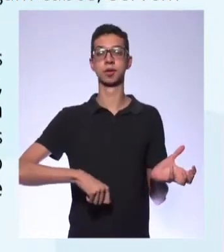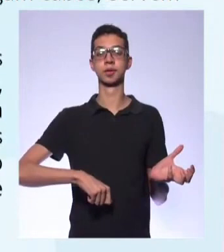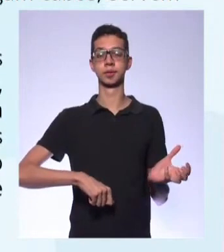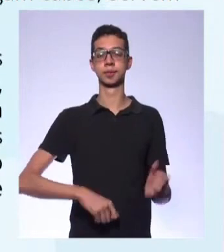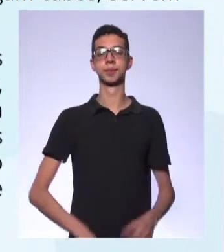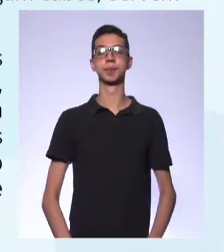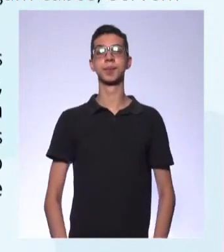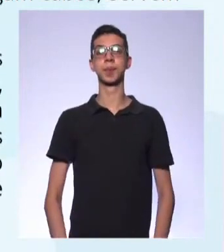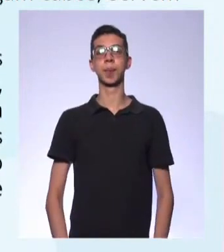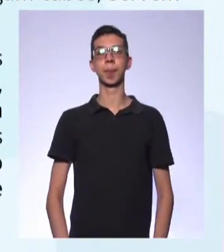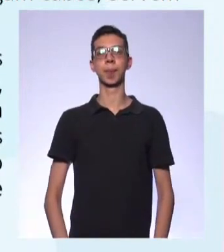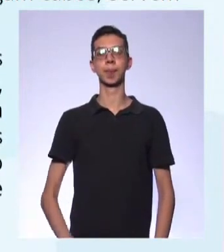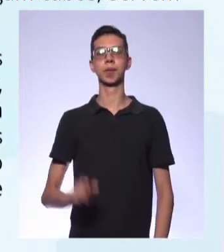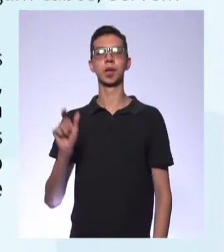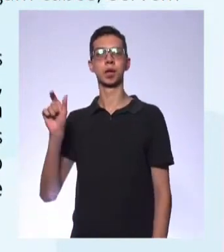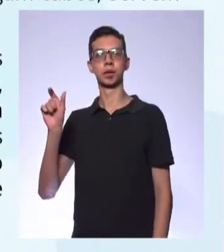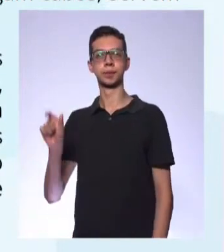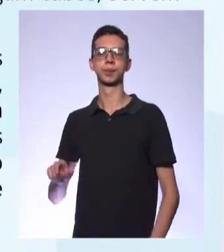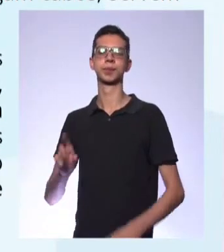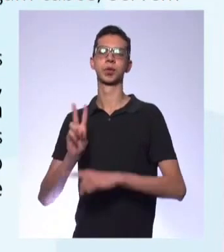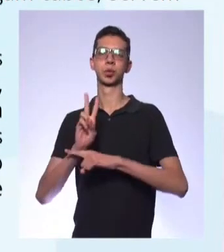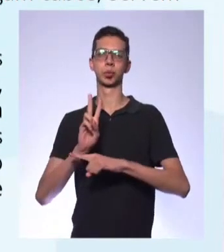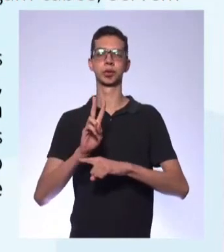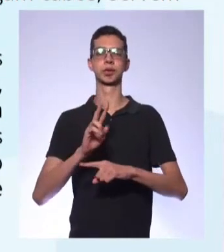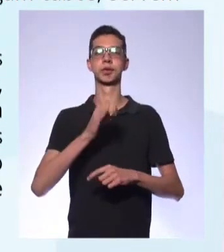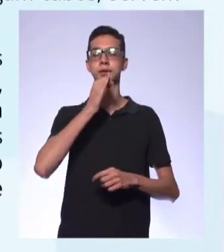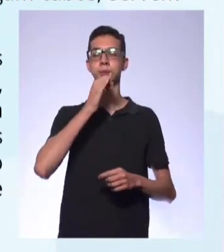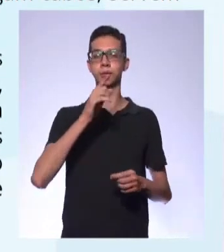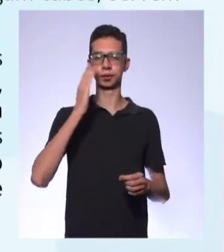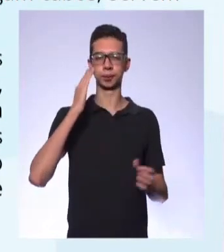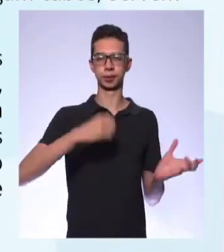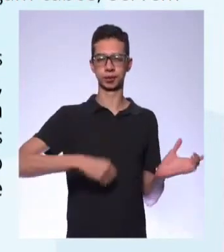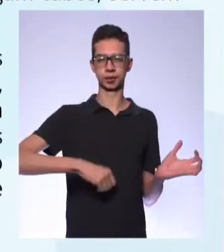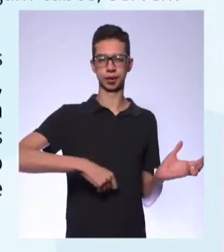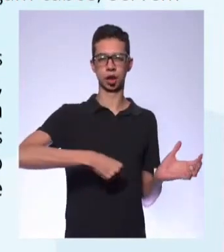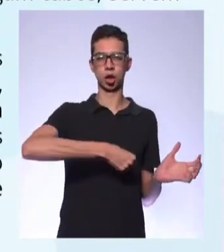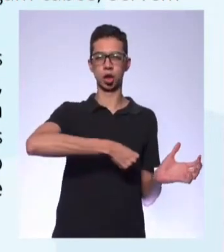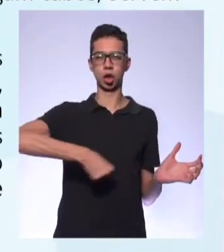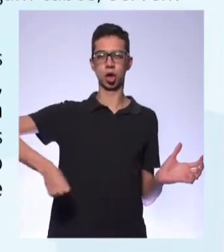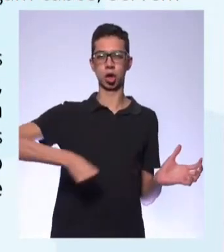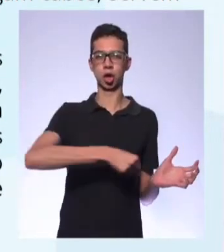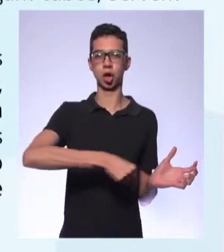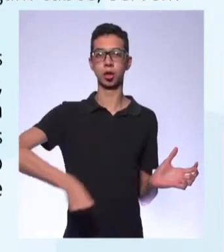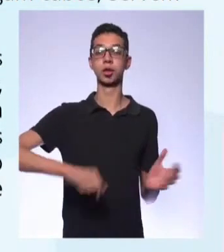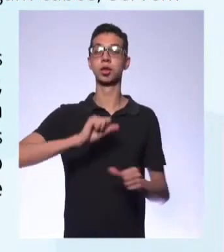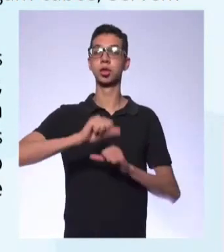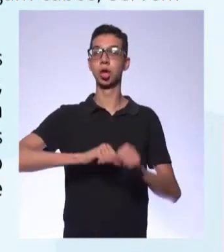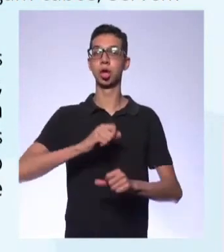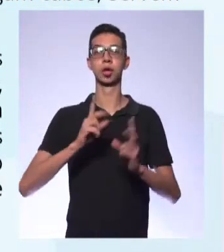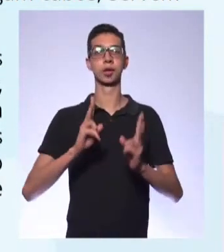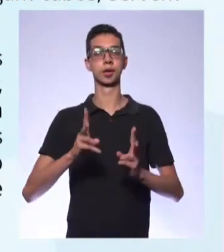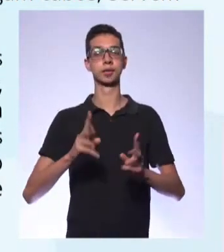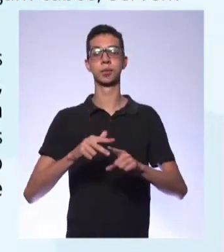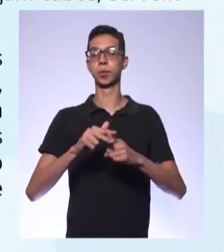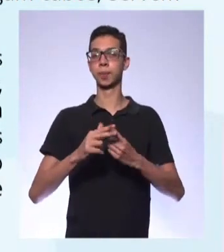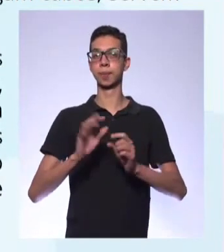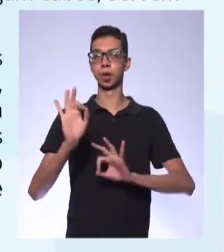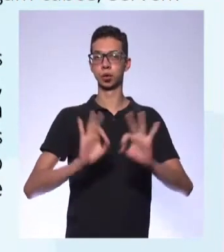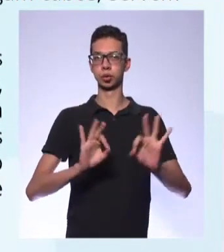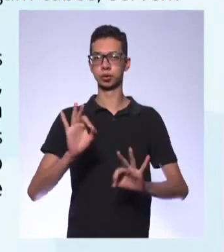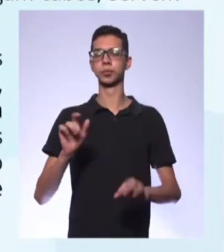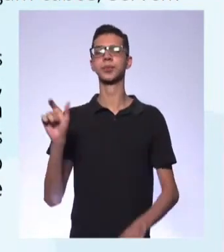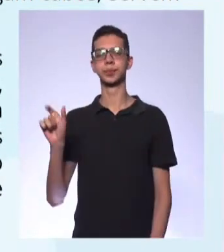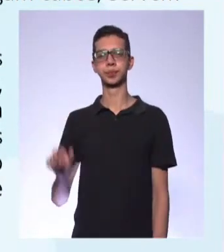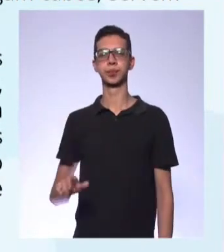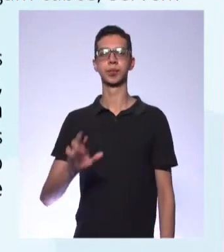dedilhada, ele vai cuidar da troca dessas cordas, né, periodicamente, enfim. Toda essa parte de manutenção dos equipamentos é feita pelo